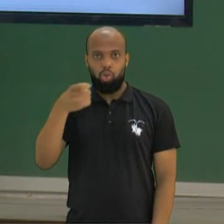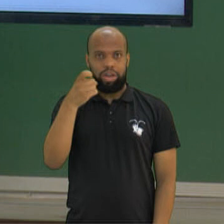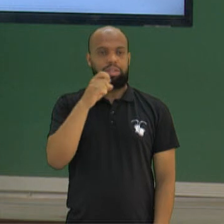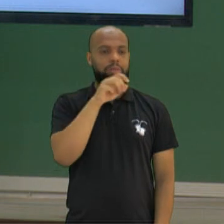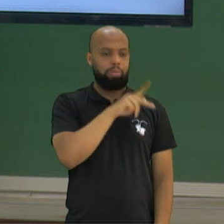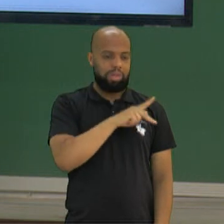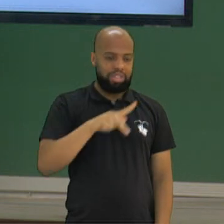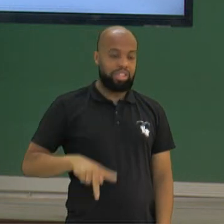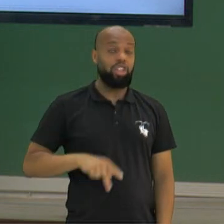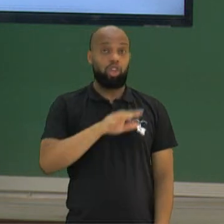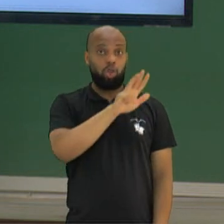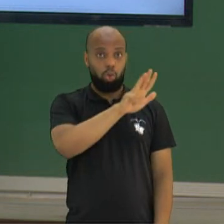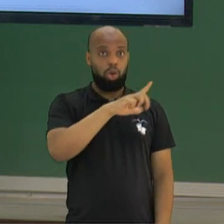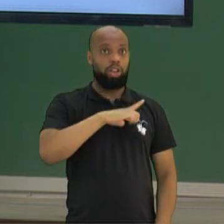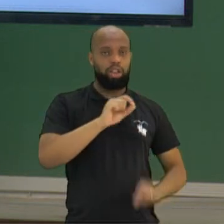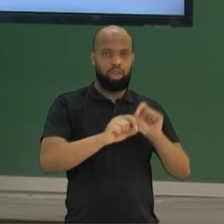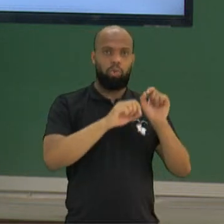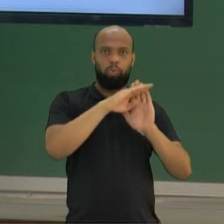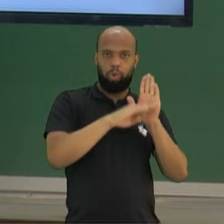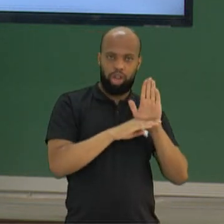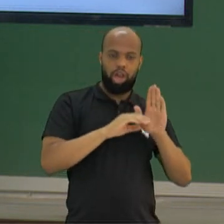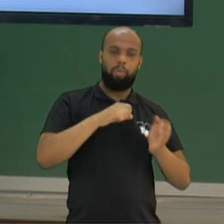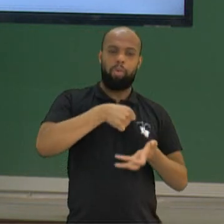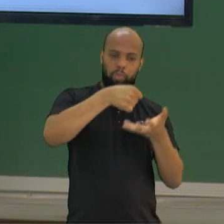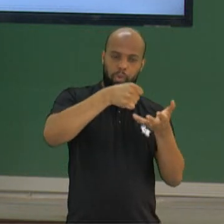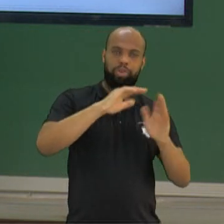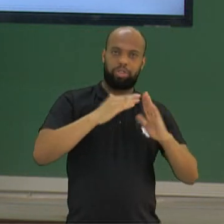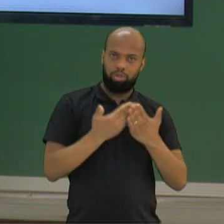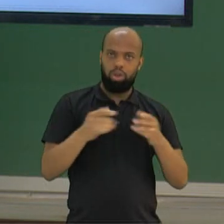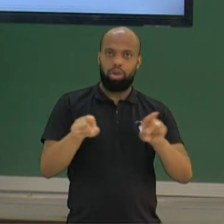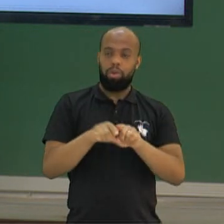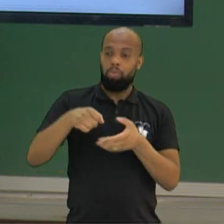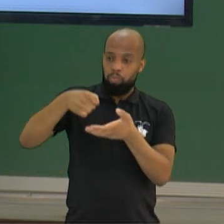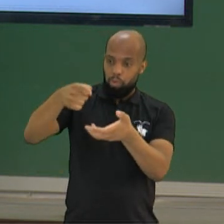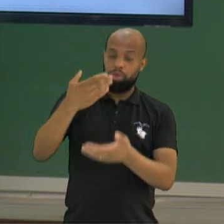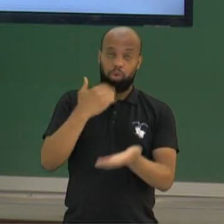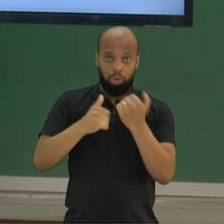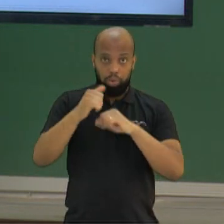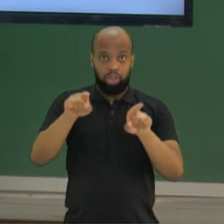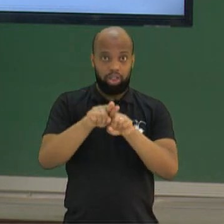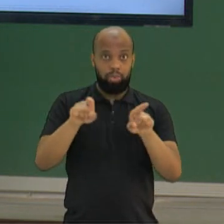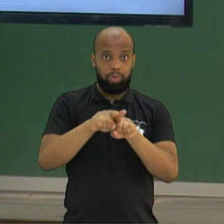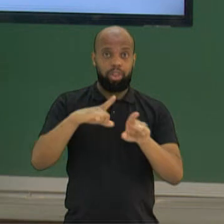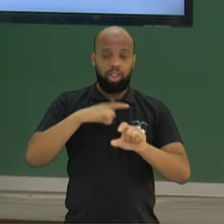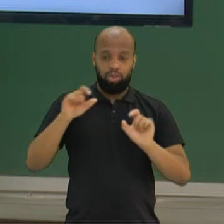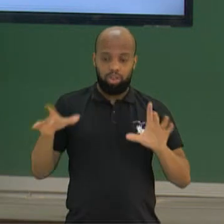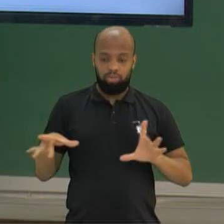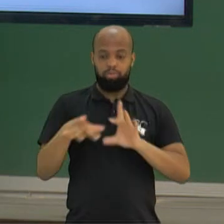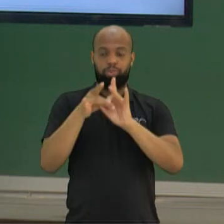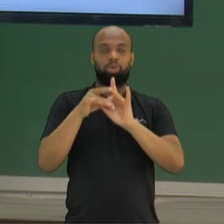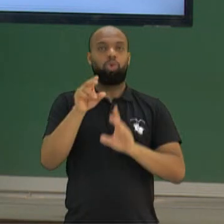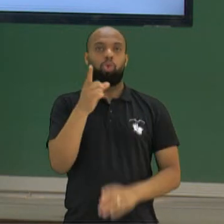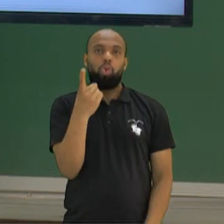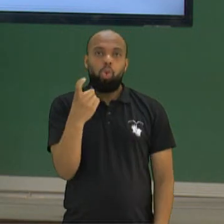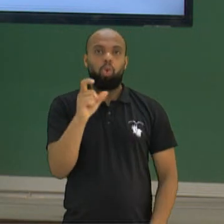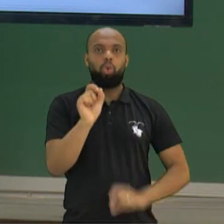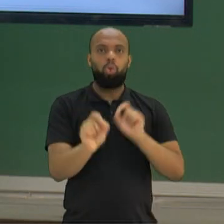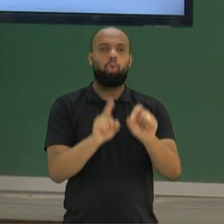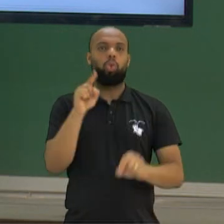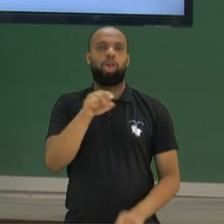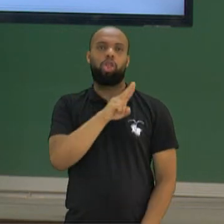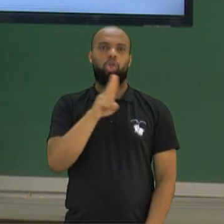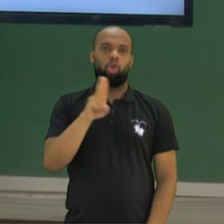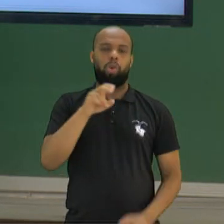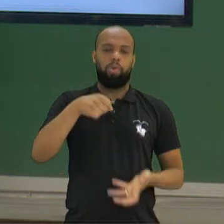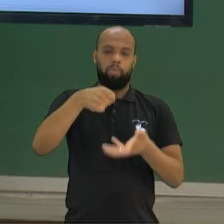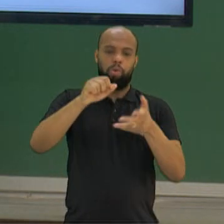Lula, esses programas como Bolsa Escola, Bolsa Alimentação, eles vão ser reagrupados em um único programa e recebem o nome aí de Bolsa Família,